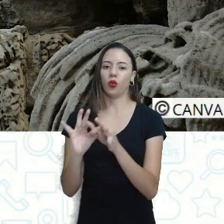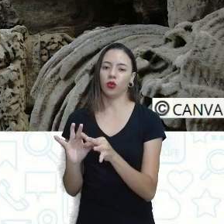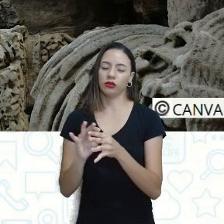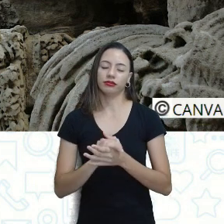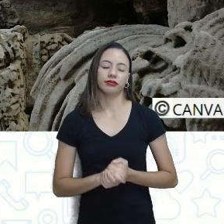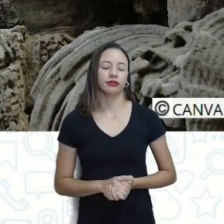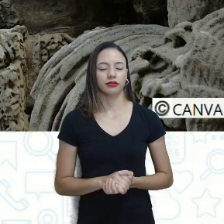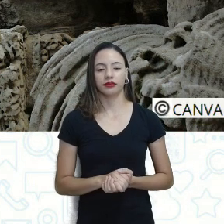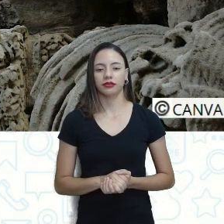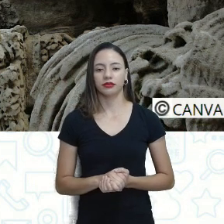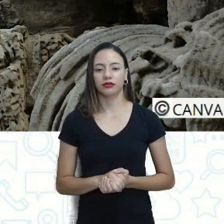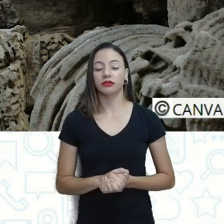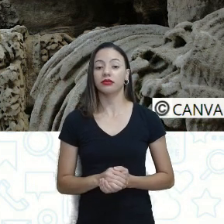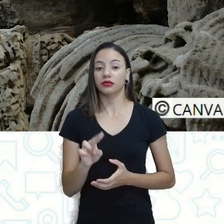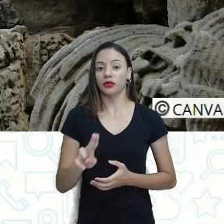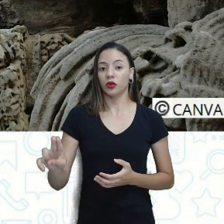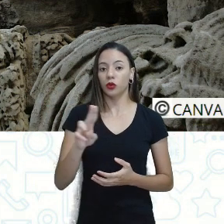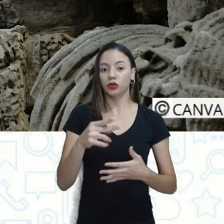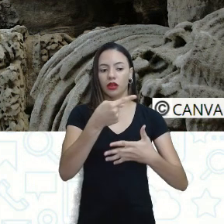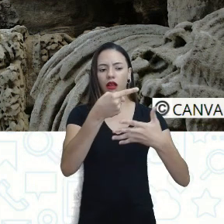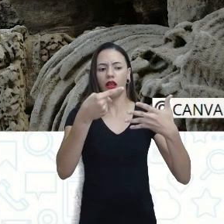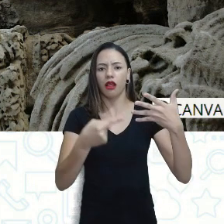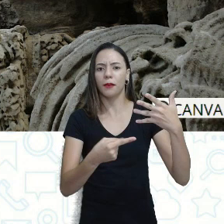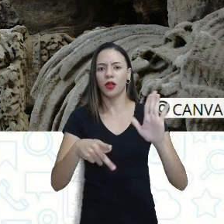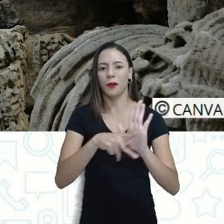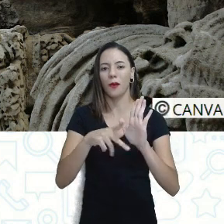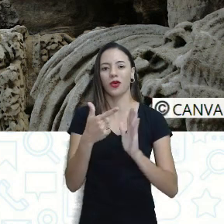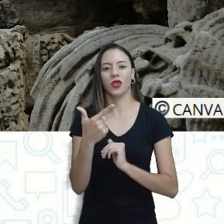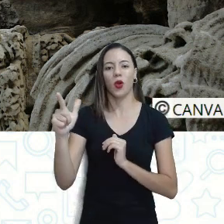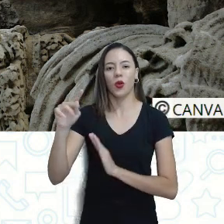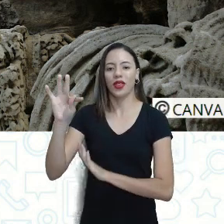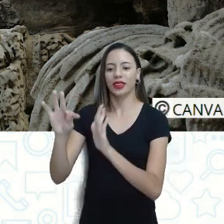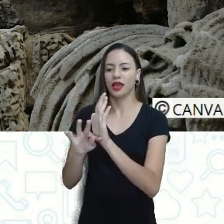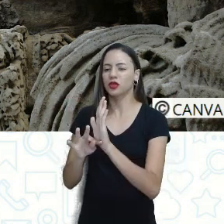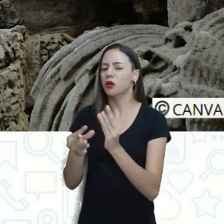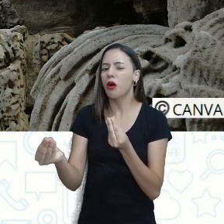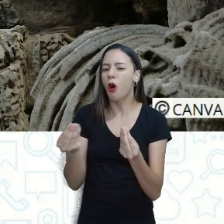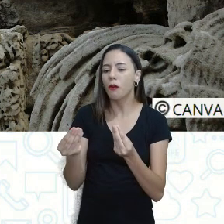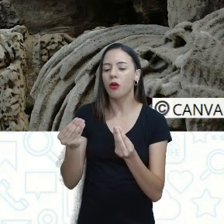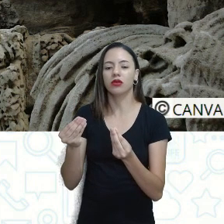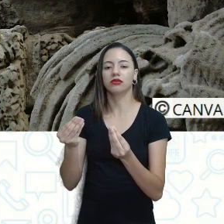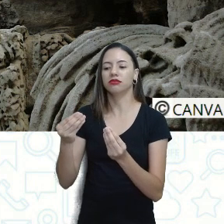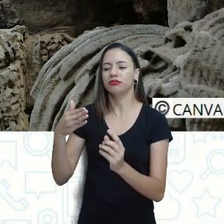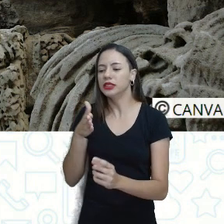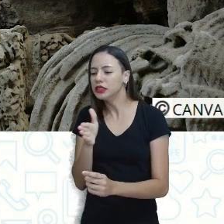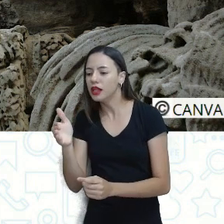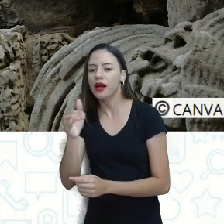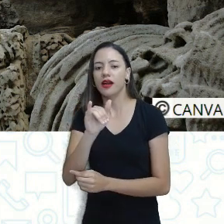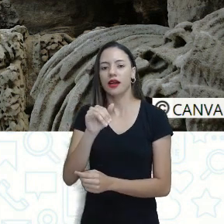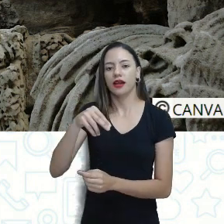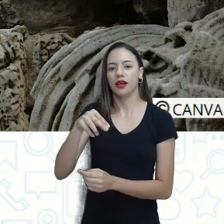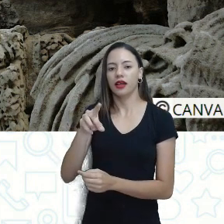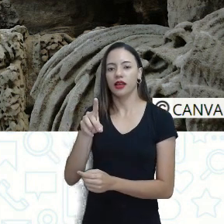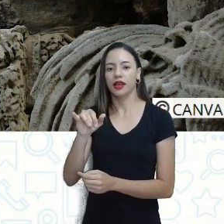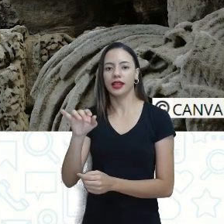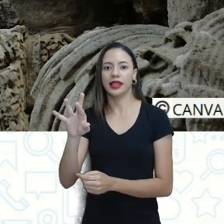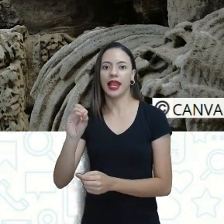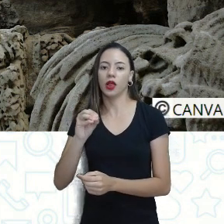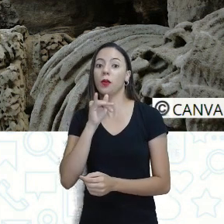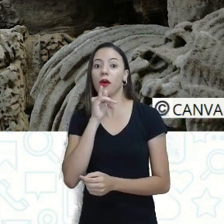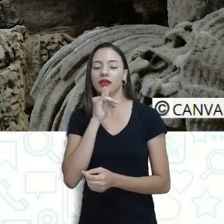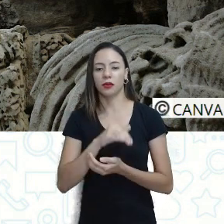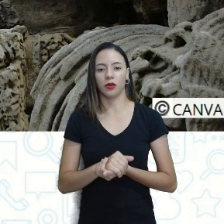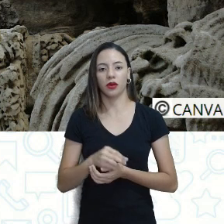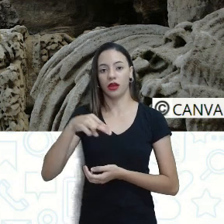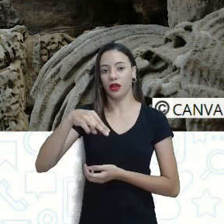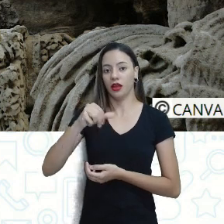que utiliza os elementos de outro texto indiretamente. Por exemplo, Narciso é